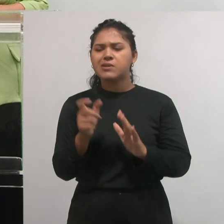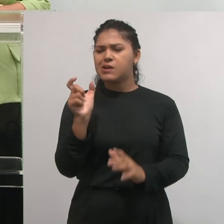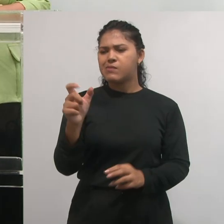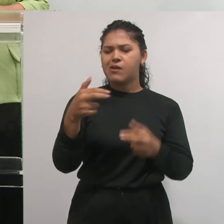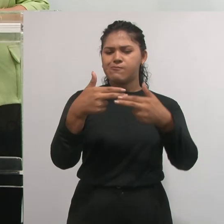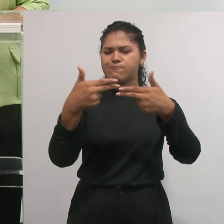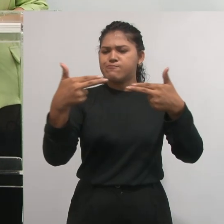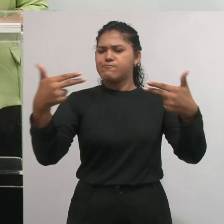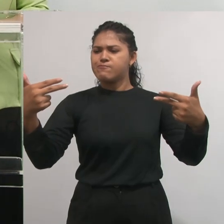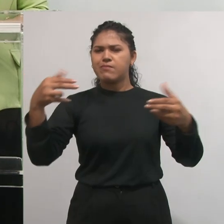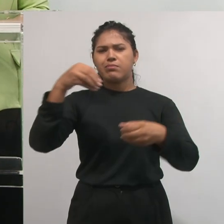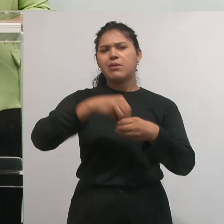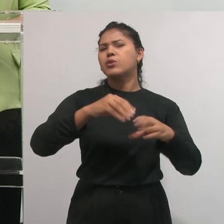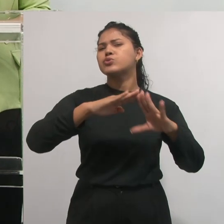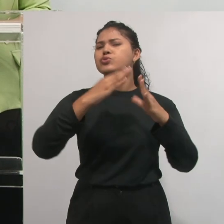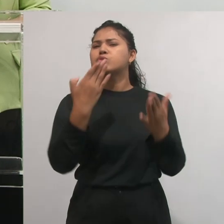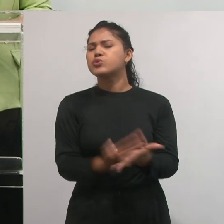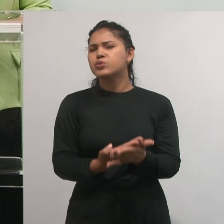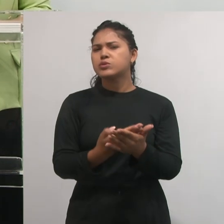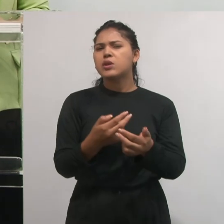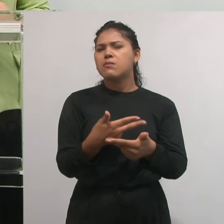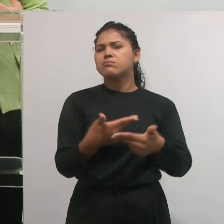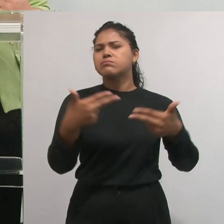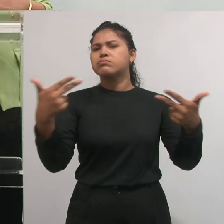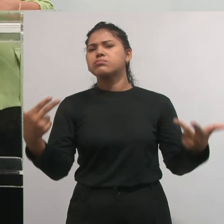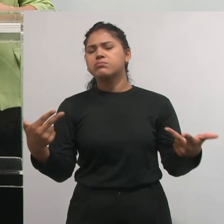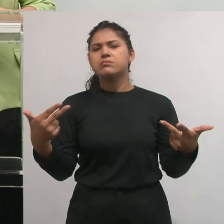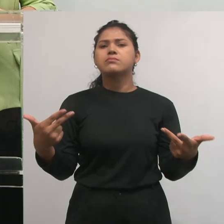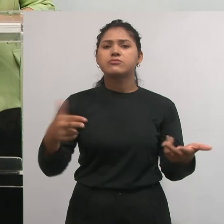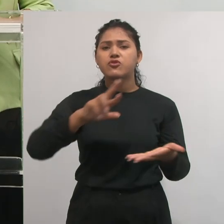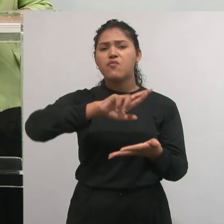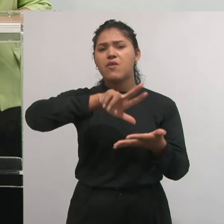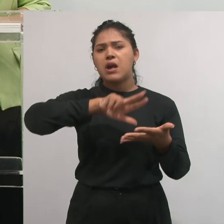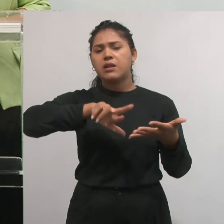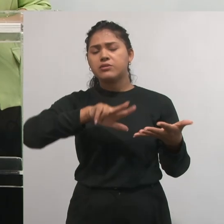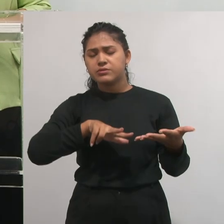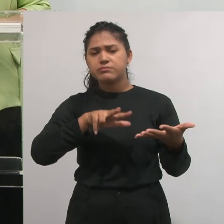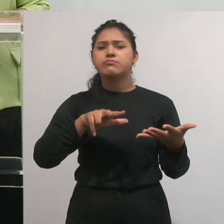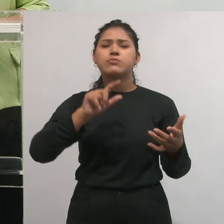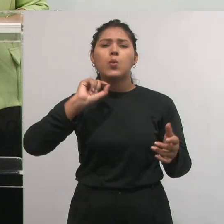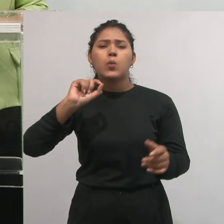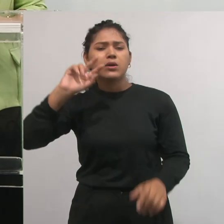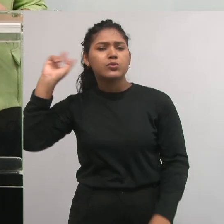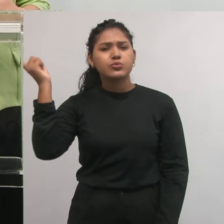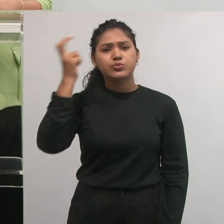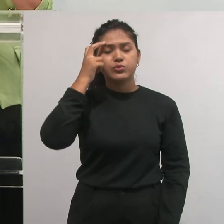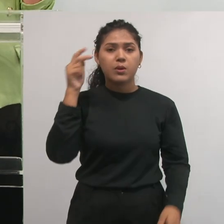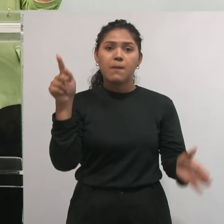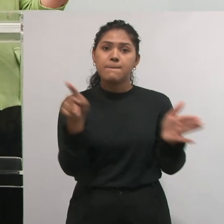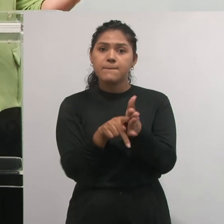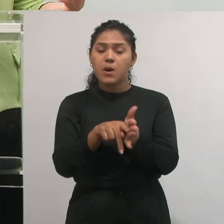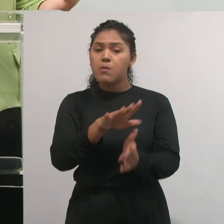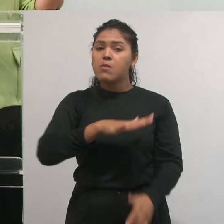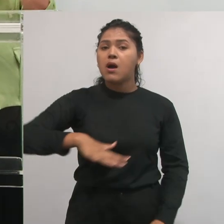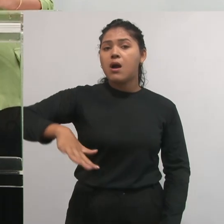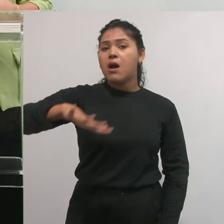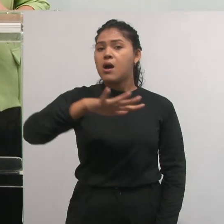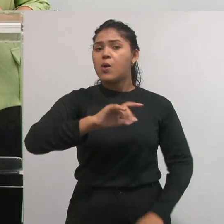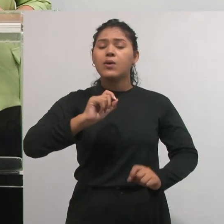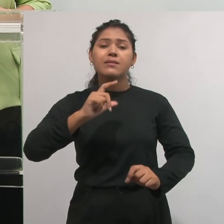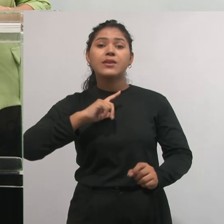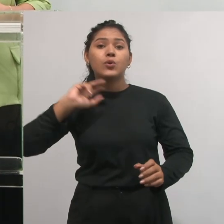é diverso nessa escola? O que é cultura nessa escola? O que é cultural